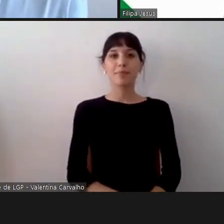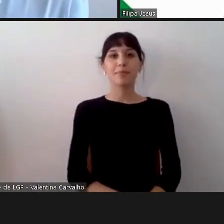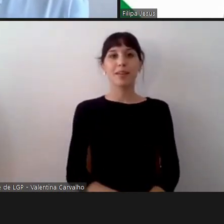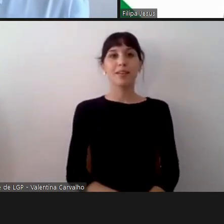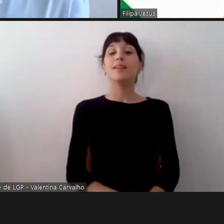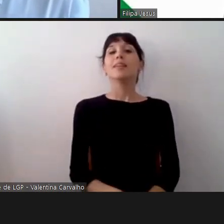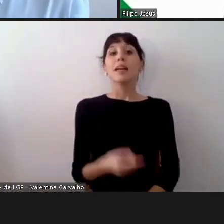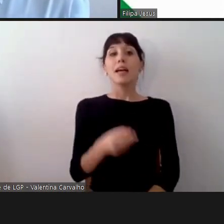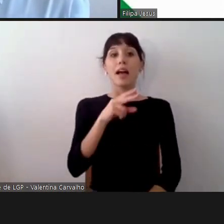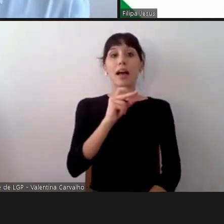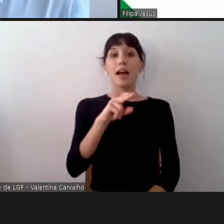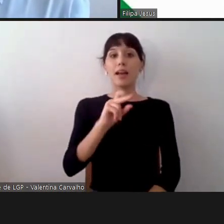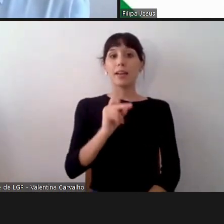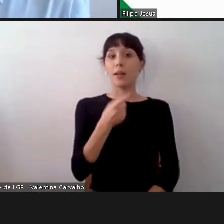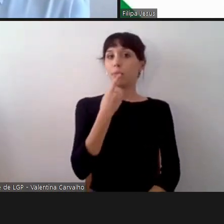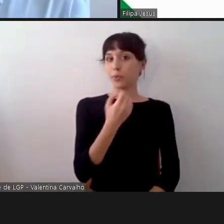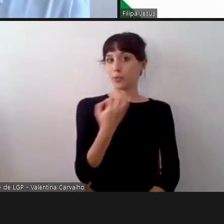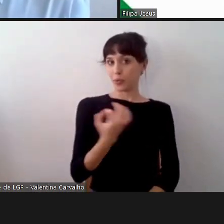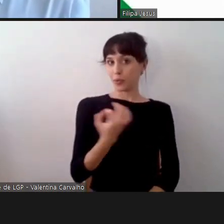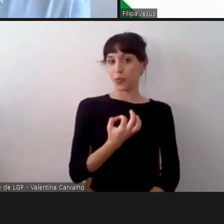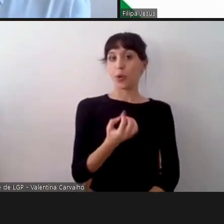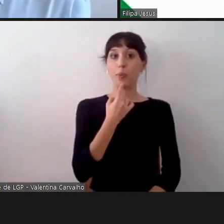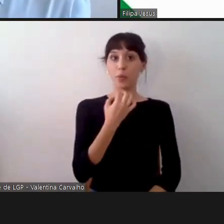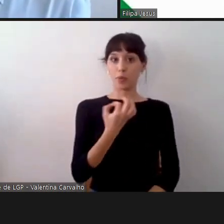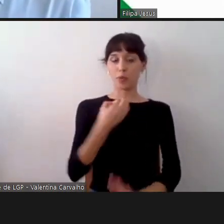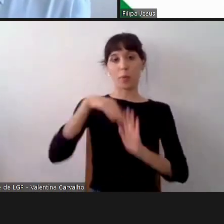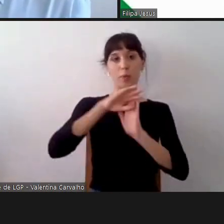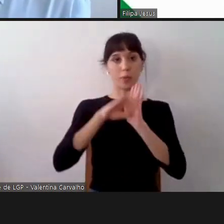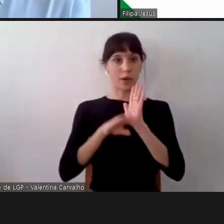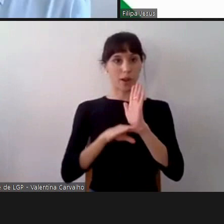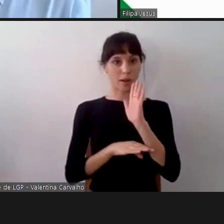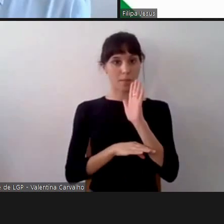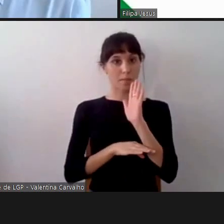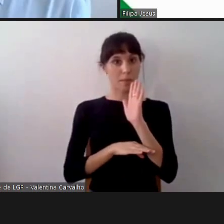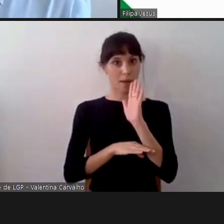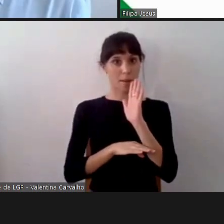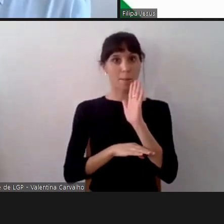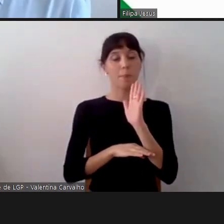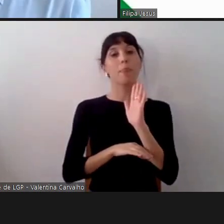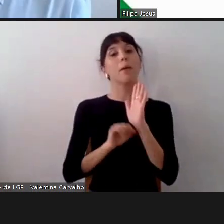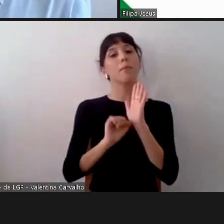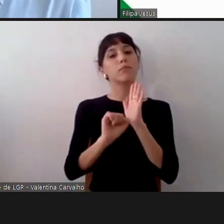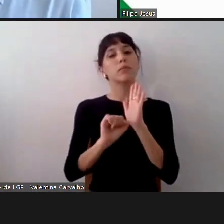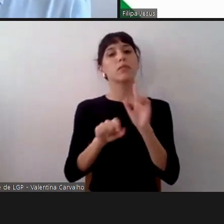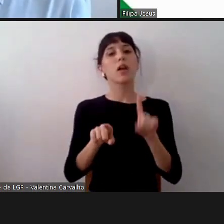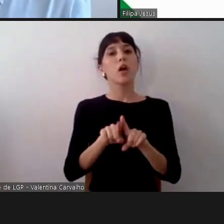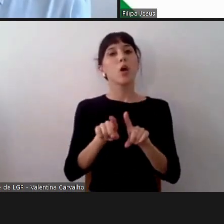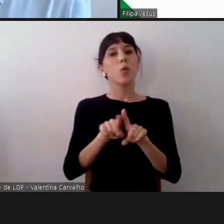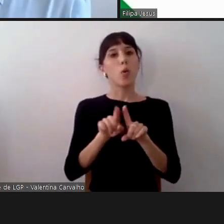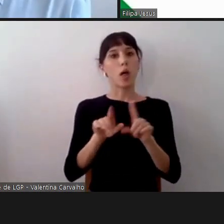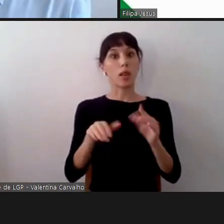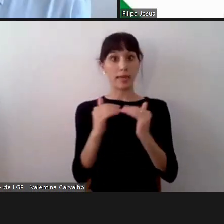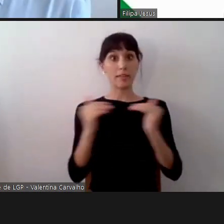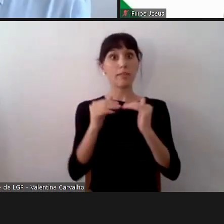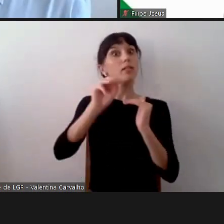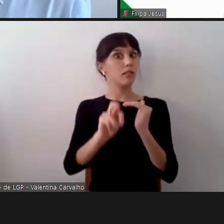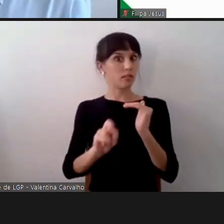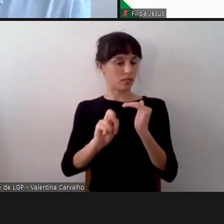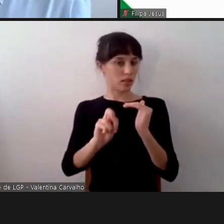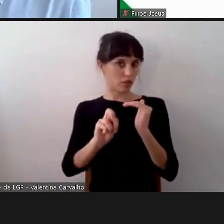Ana Cristina Carvalho e pergunta se o programa prevê a atribuição da qualificação profissional nível 3. Nível